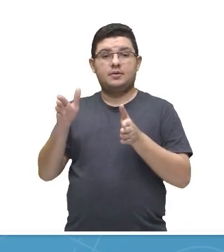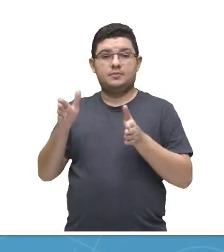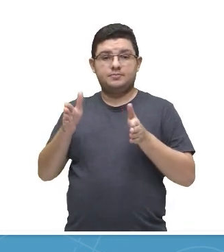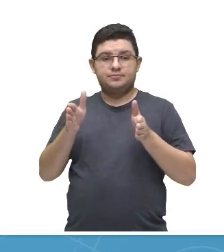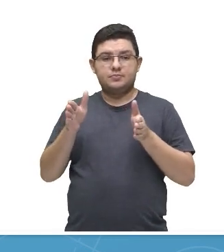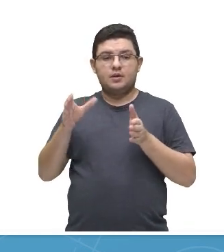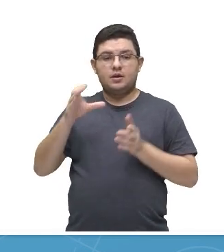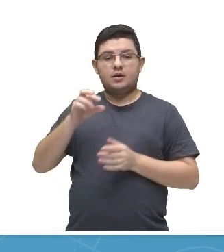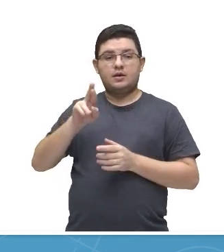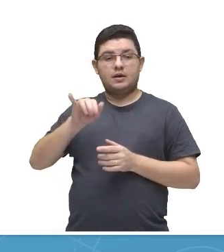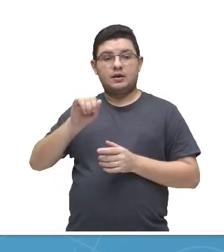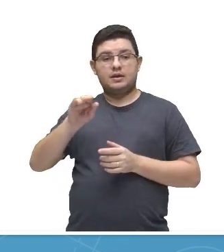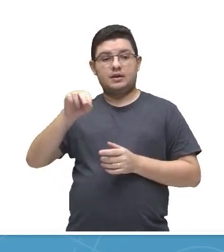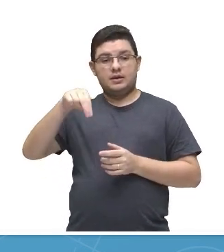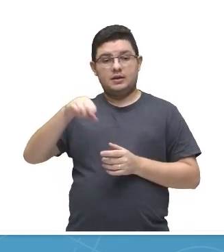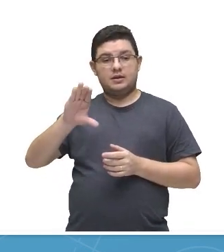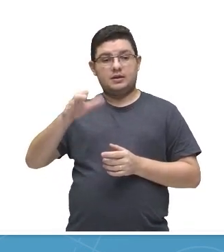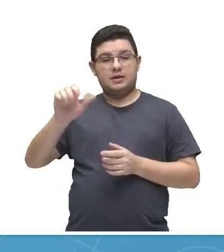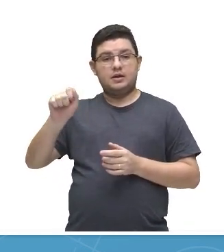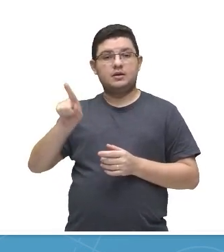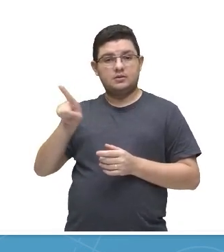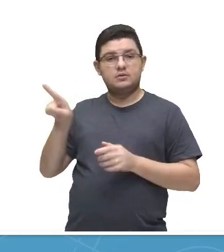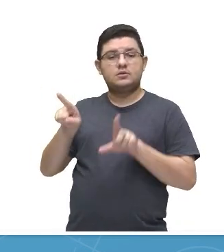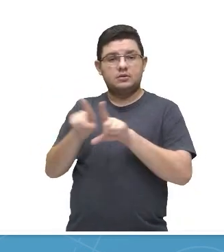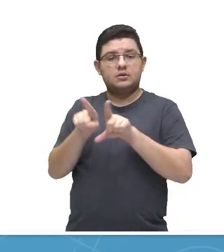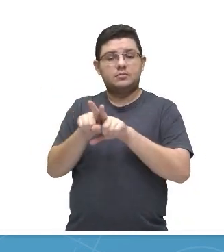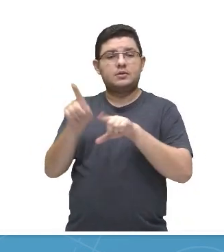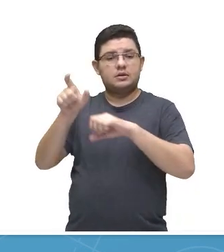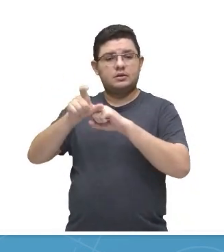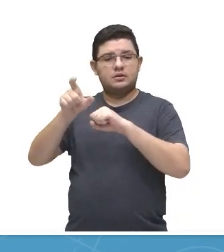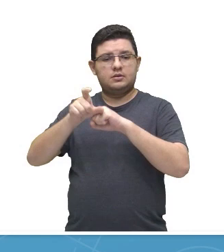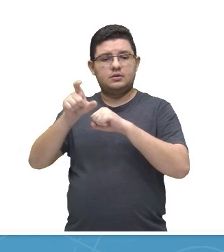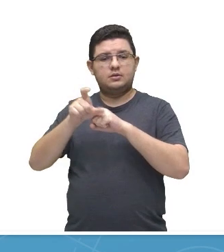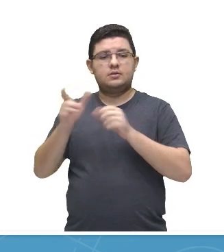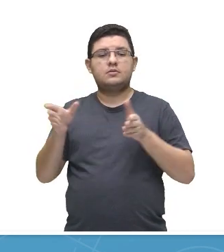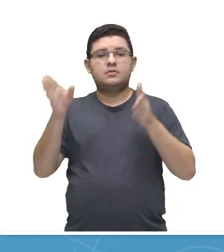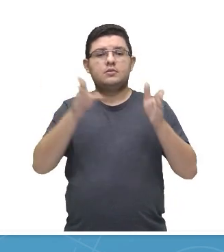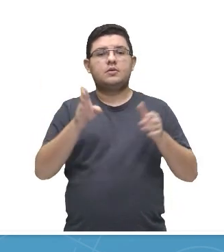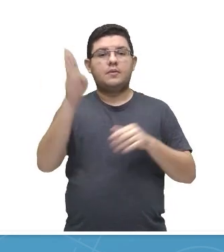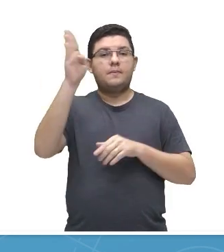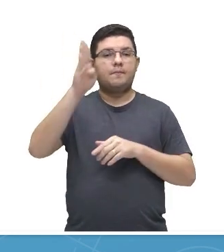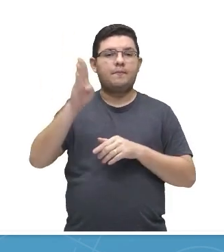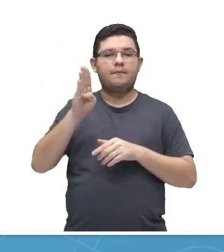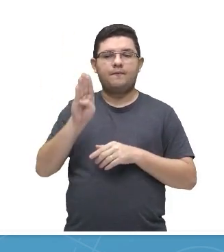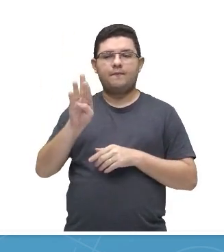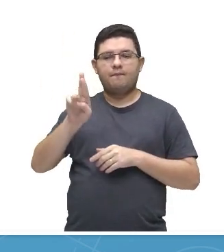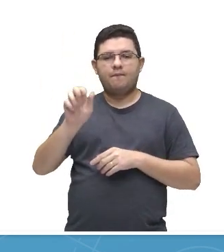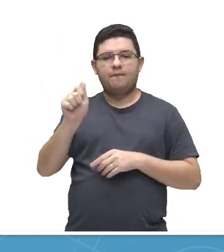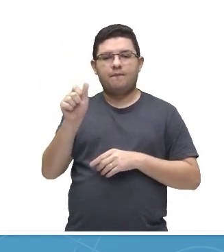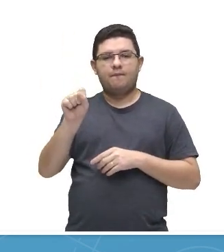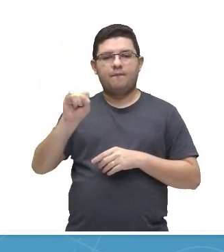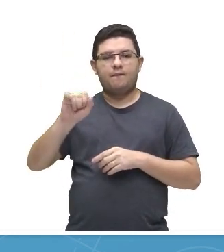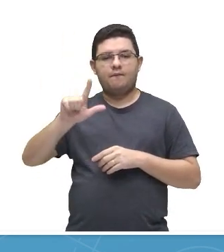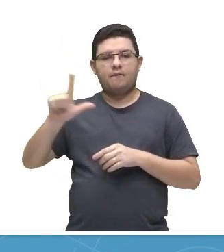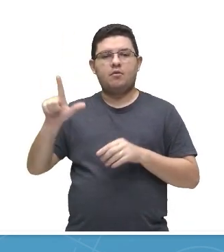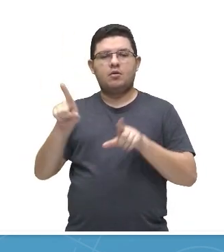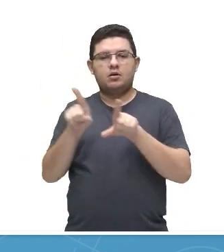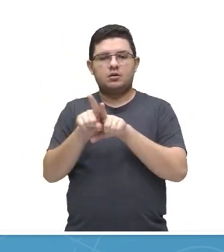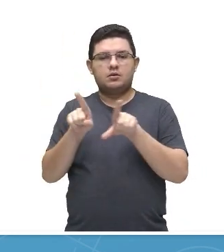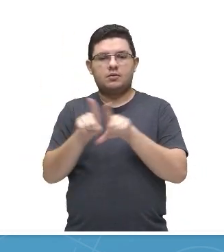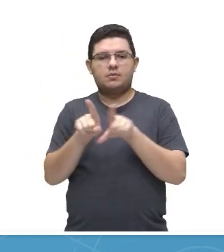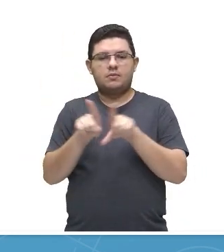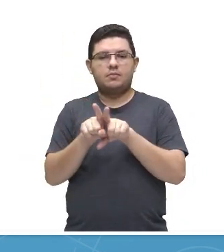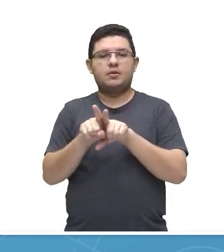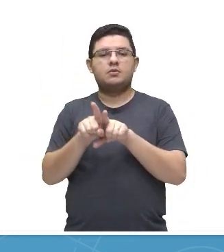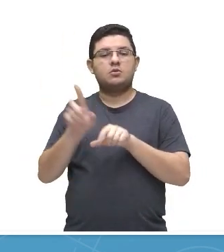designa um ser da espécie ser humano, né, criança. Brasil, outra palavra que vai